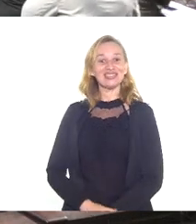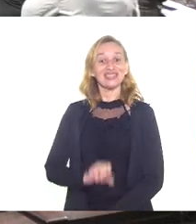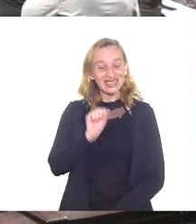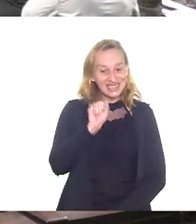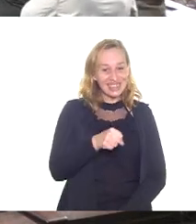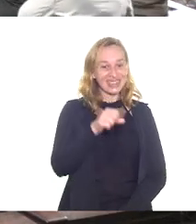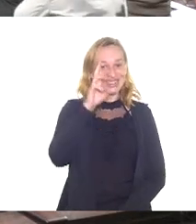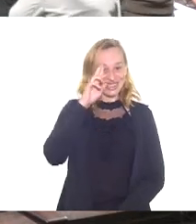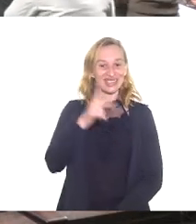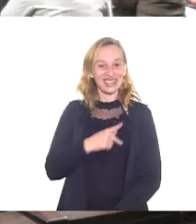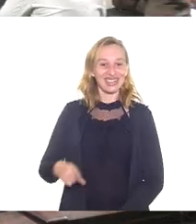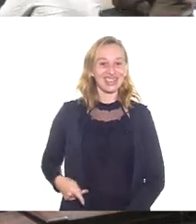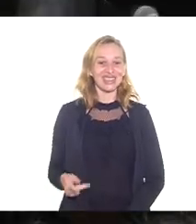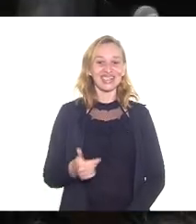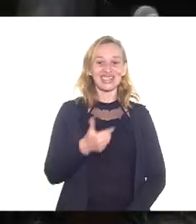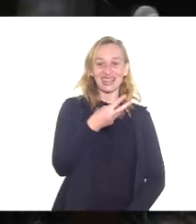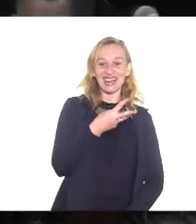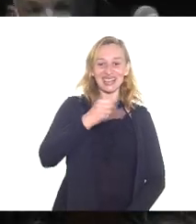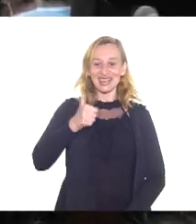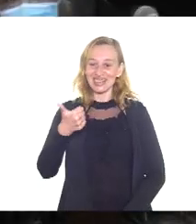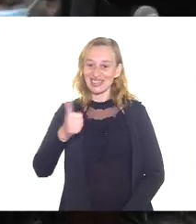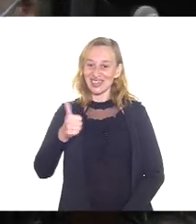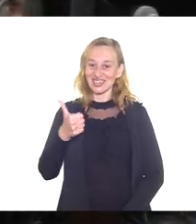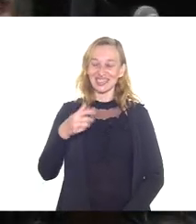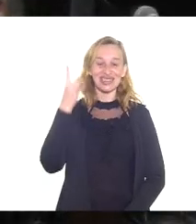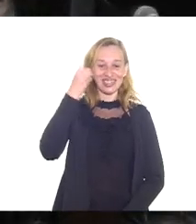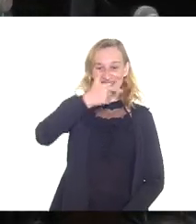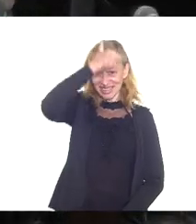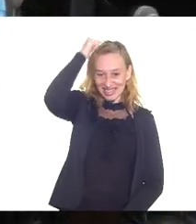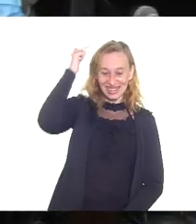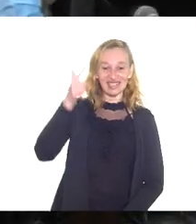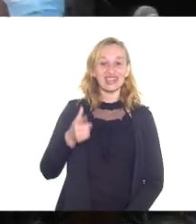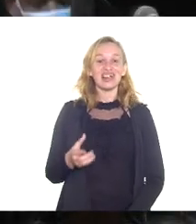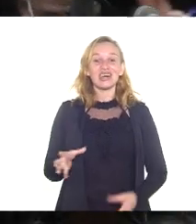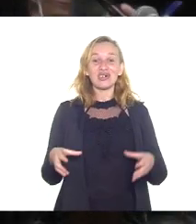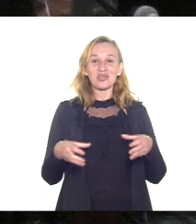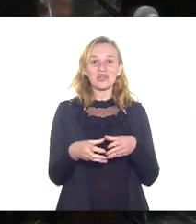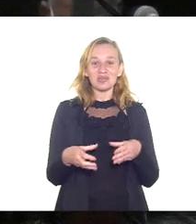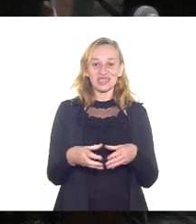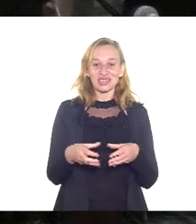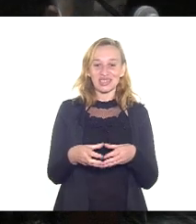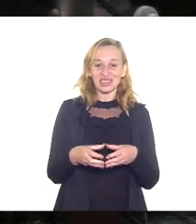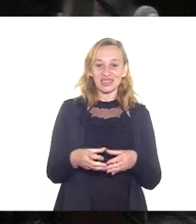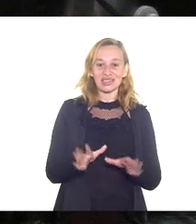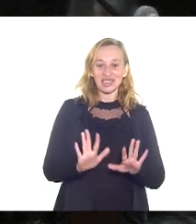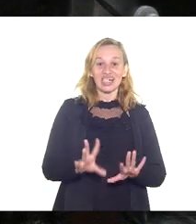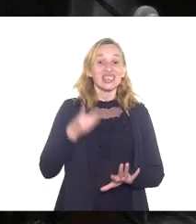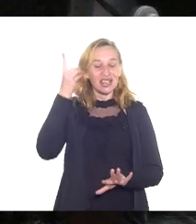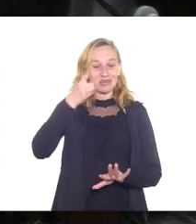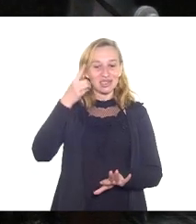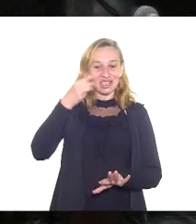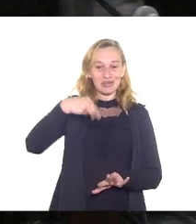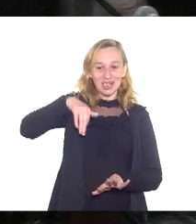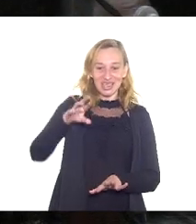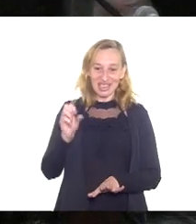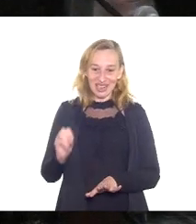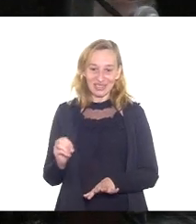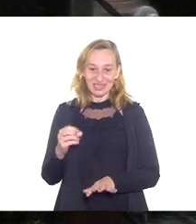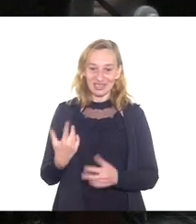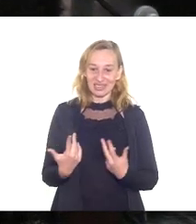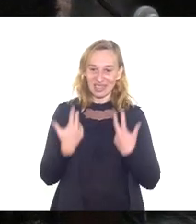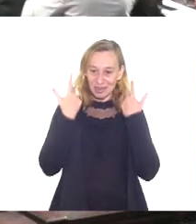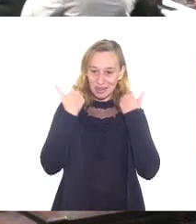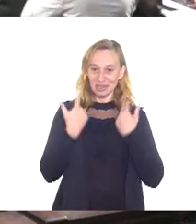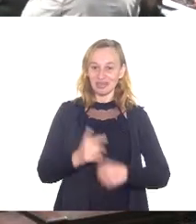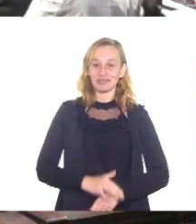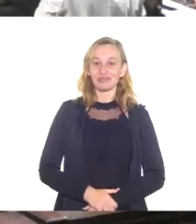Senhor presidente. 311, Luiz Paulo. Pela comissão, pela deputado Marcelo Cabeleireiro.